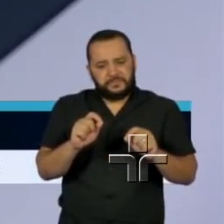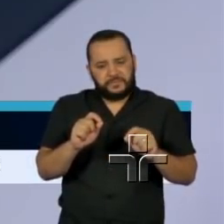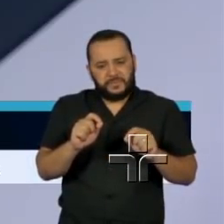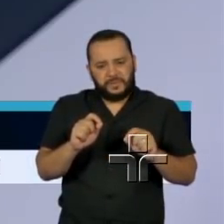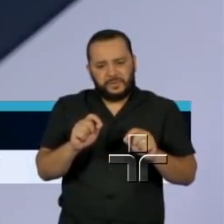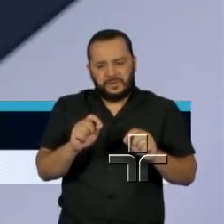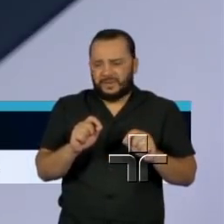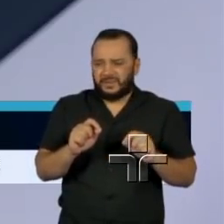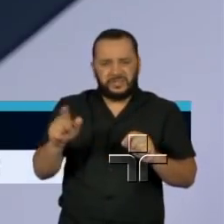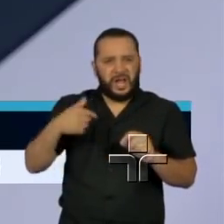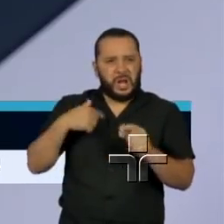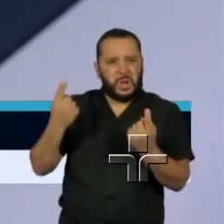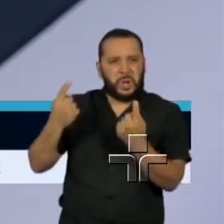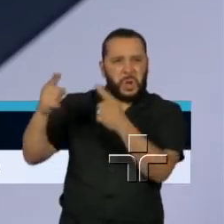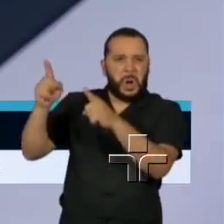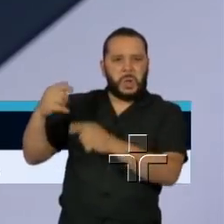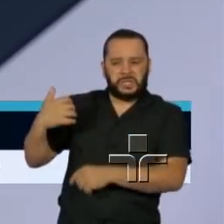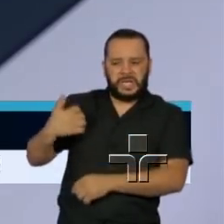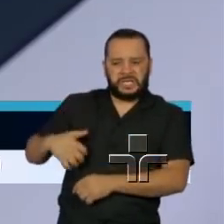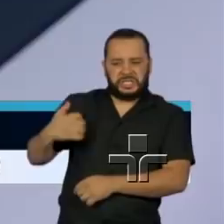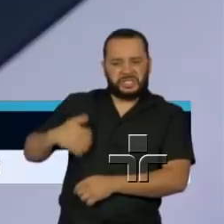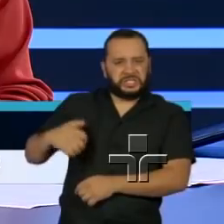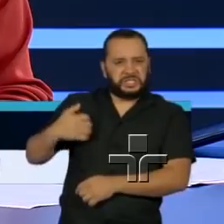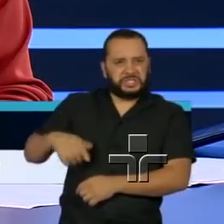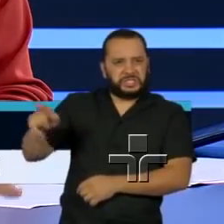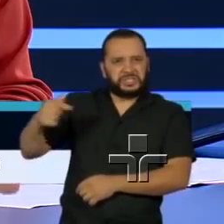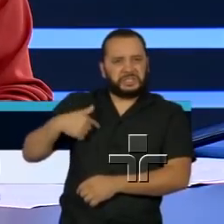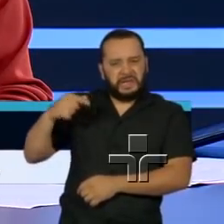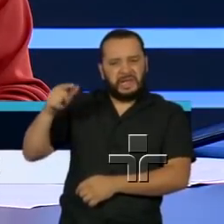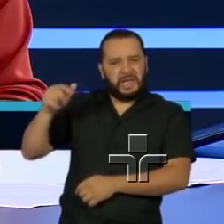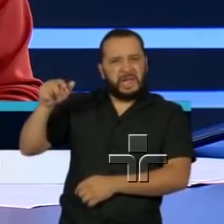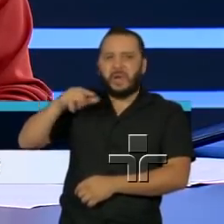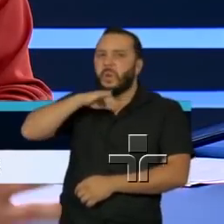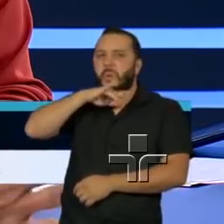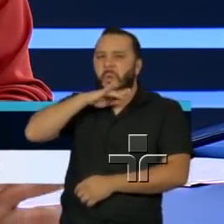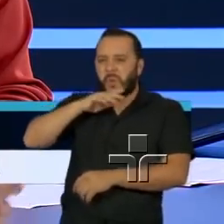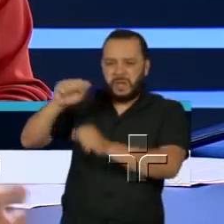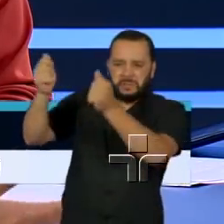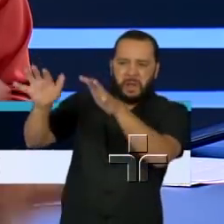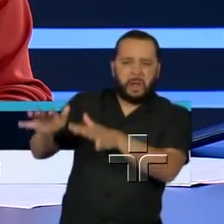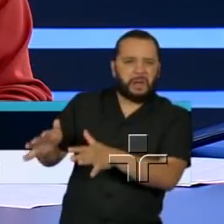governo argentino que viesse do peronismo, seria uma volta, um retrocesso, ele